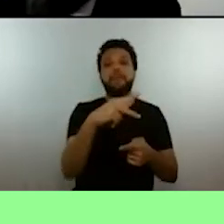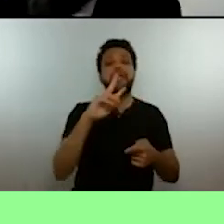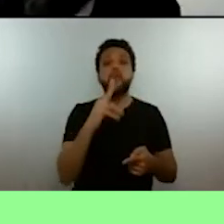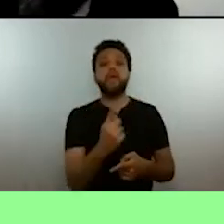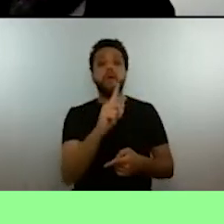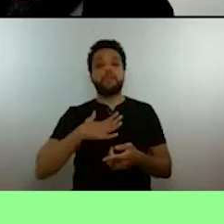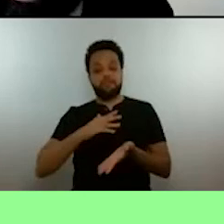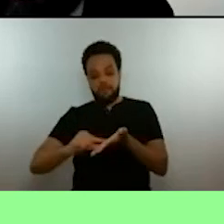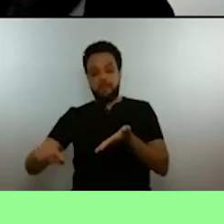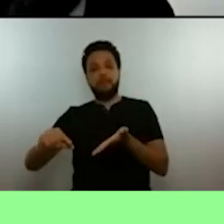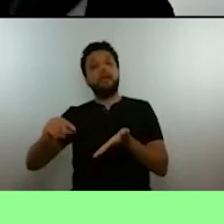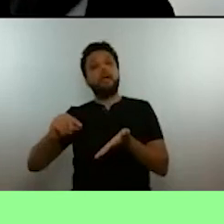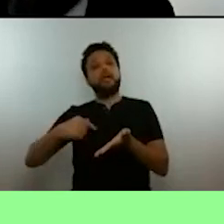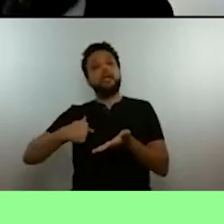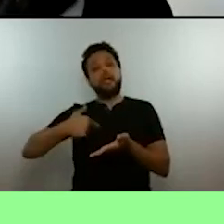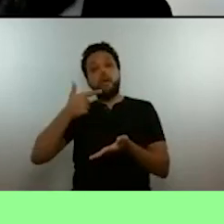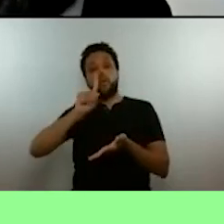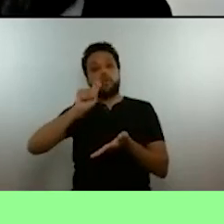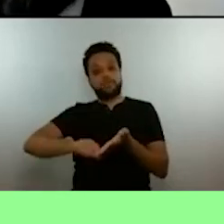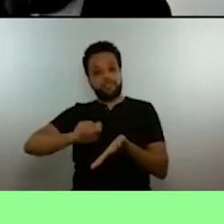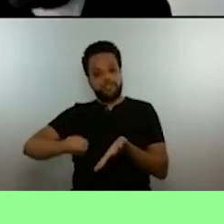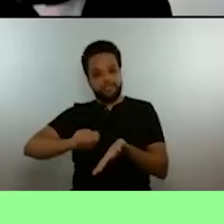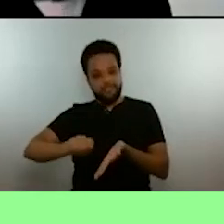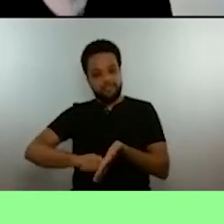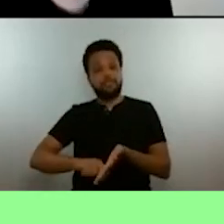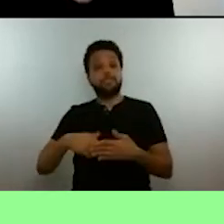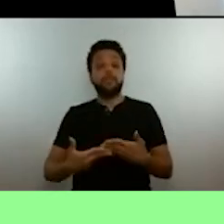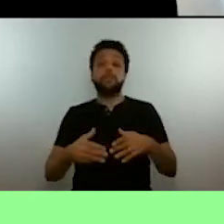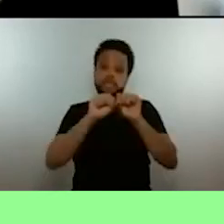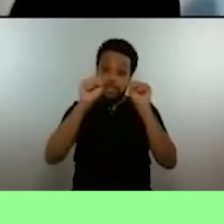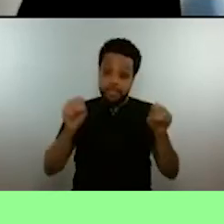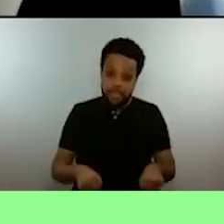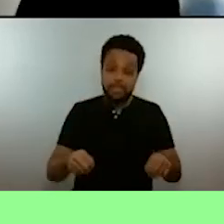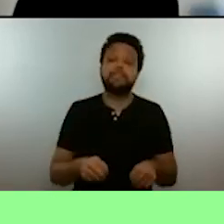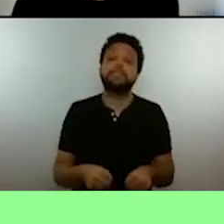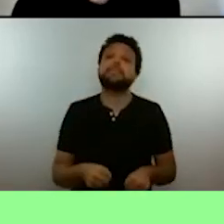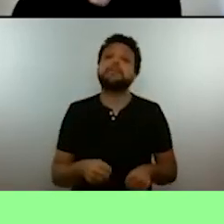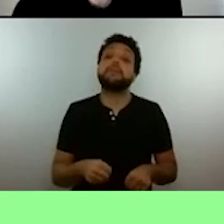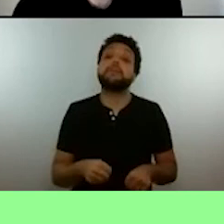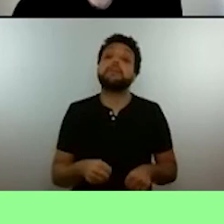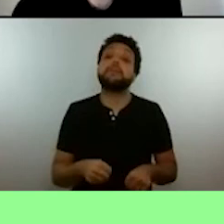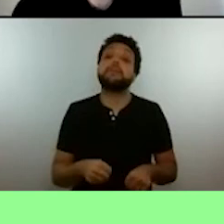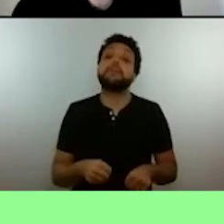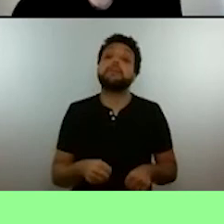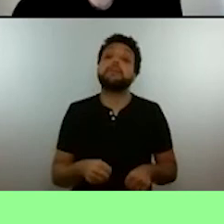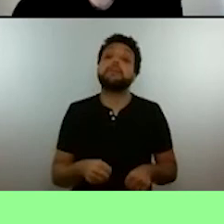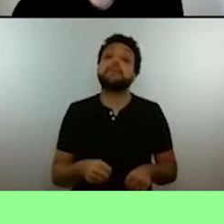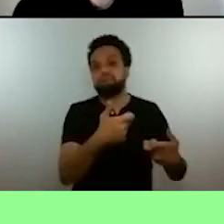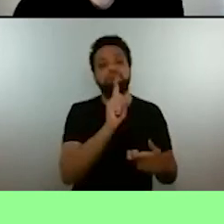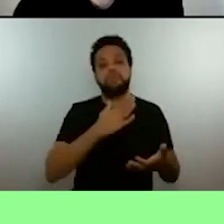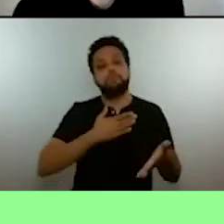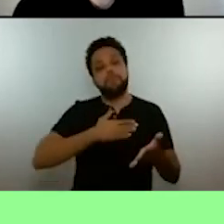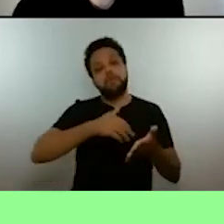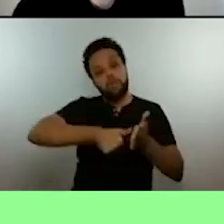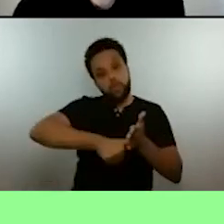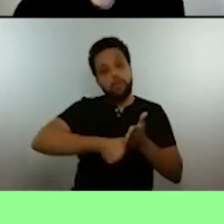porque o próprio sistema da interface ali não está reconhecendo que meu documento é diferente do de